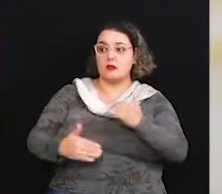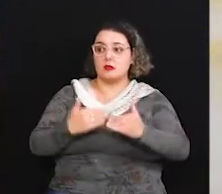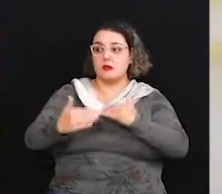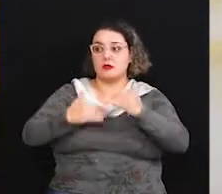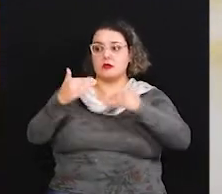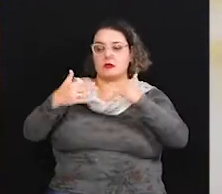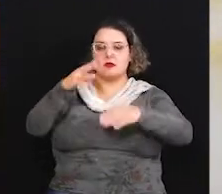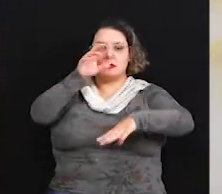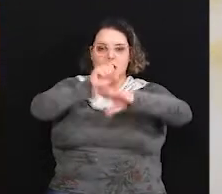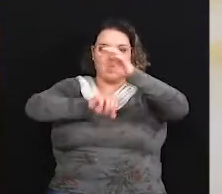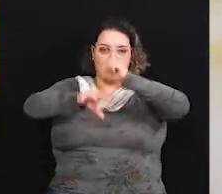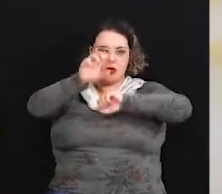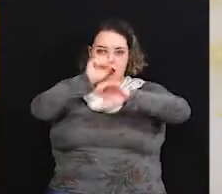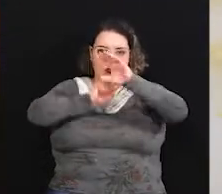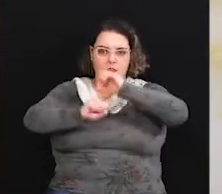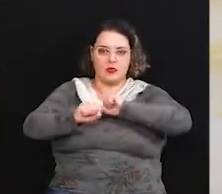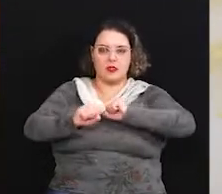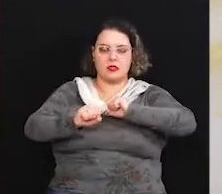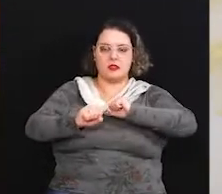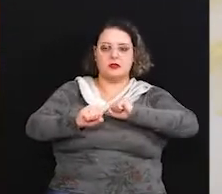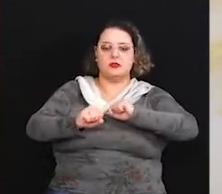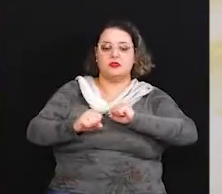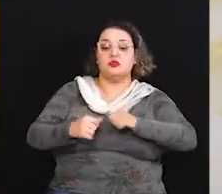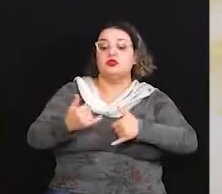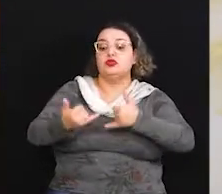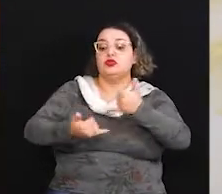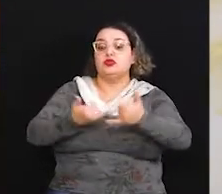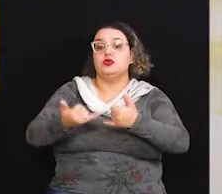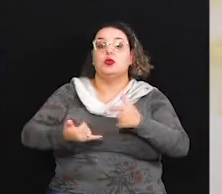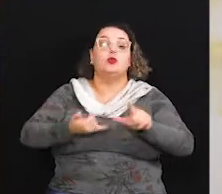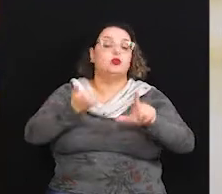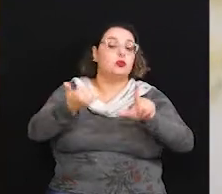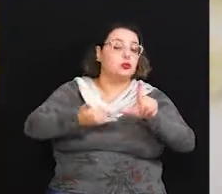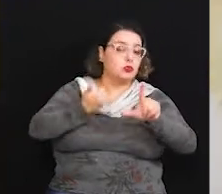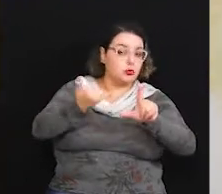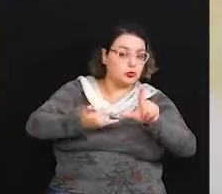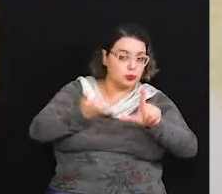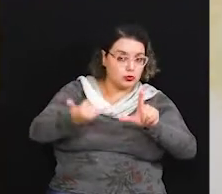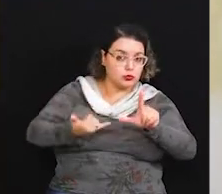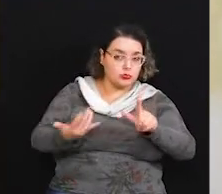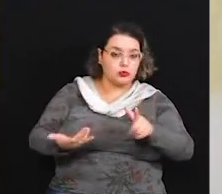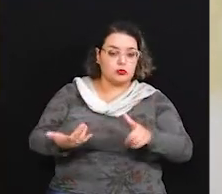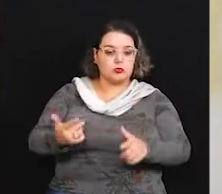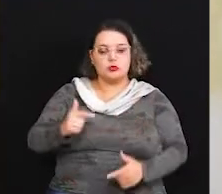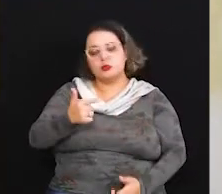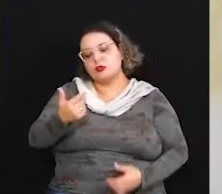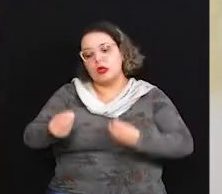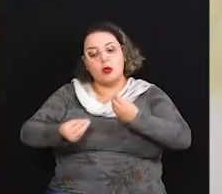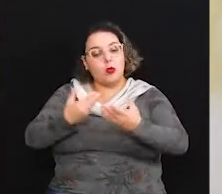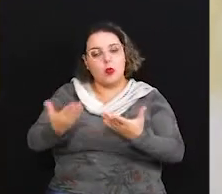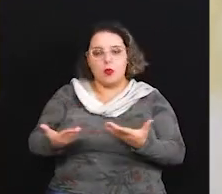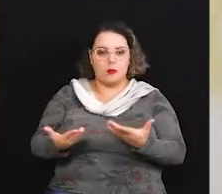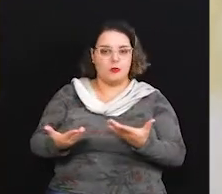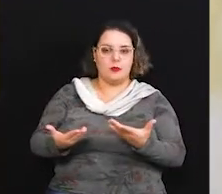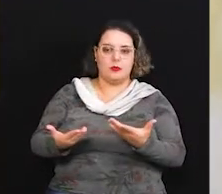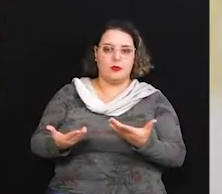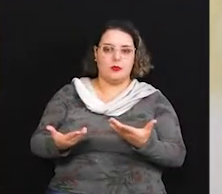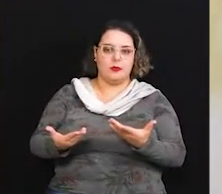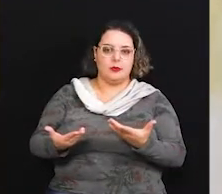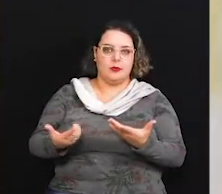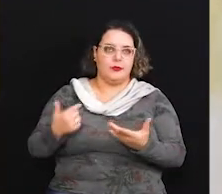se desenvolve, aprende em cima de brincadeiras e de lúdico, então não tem como não dizer